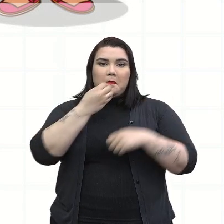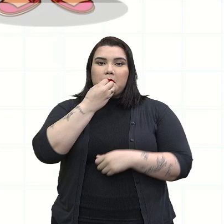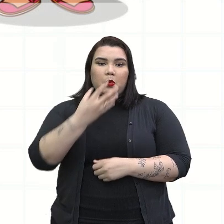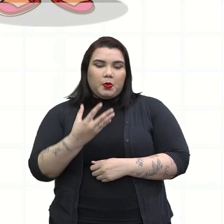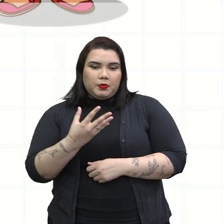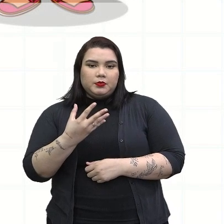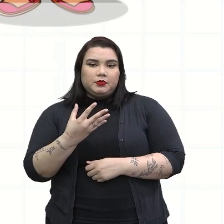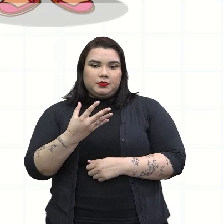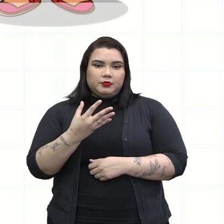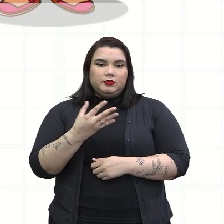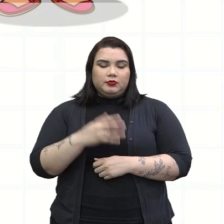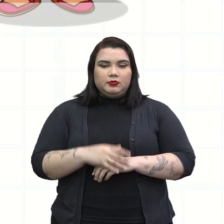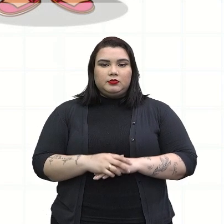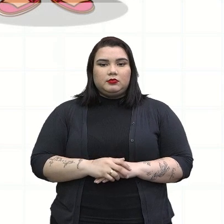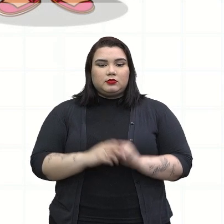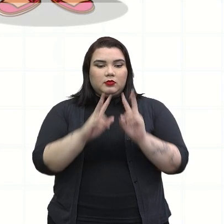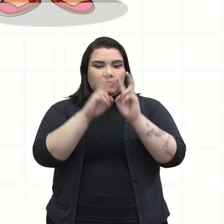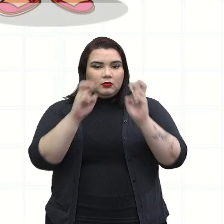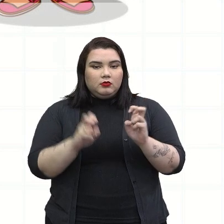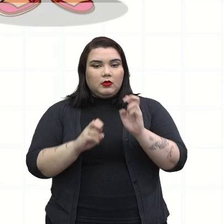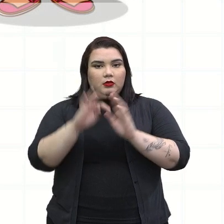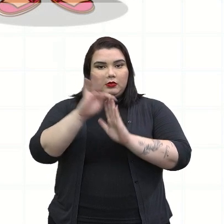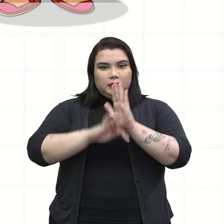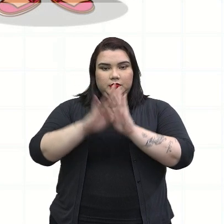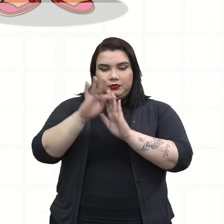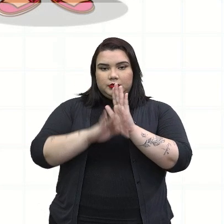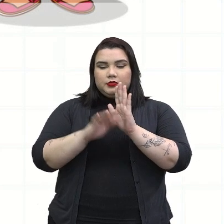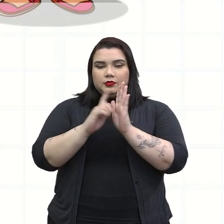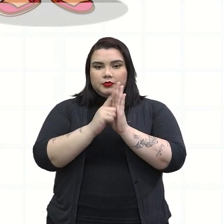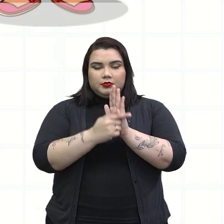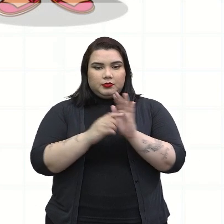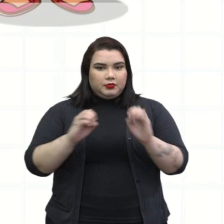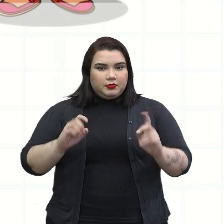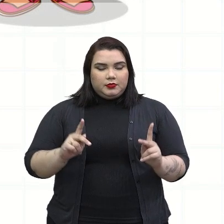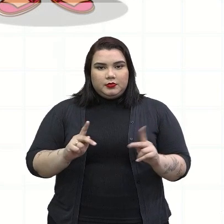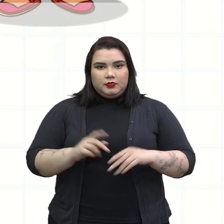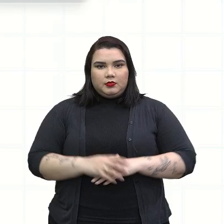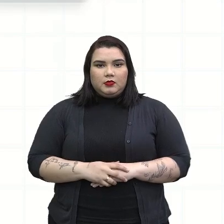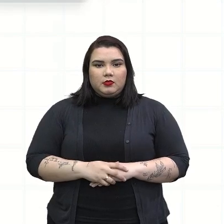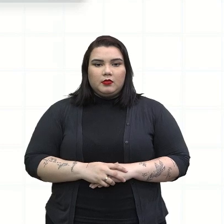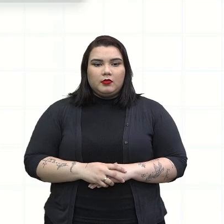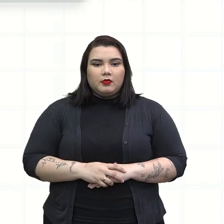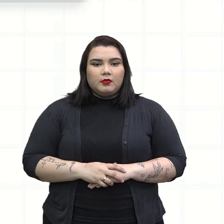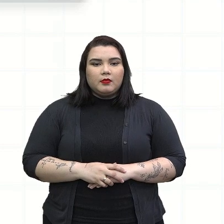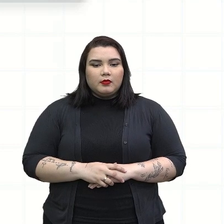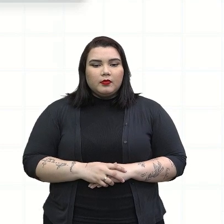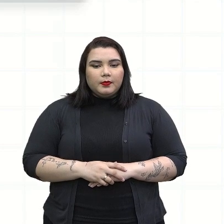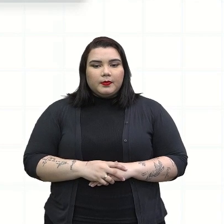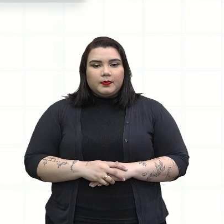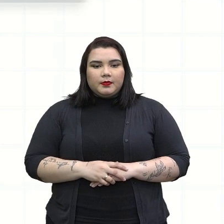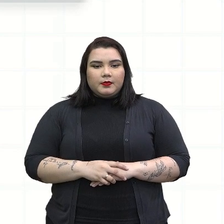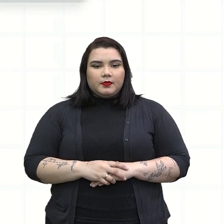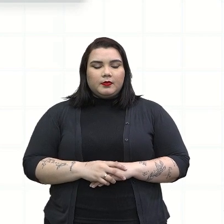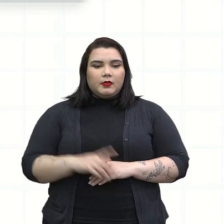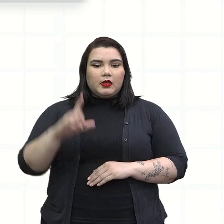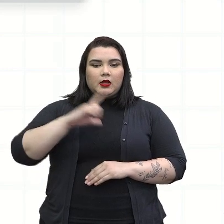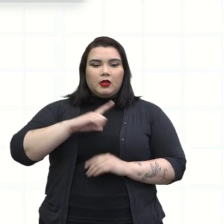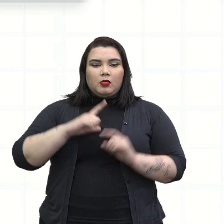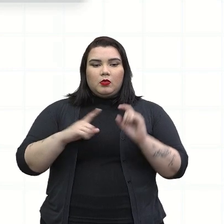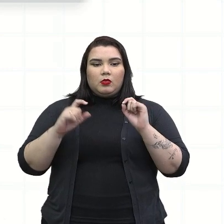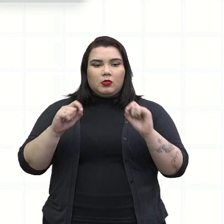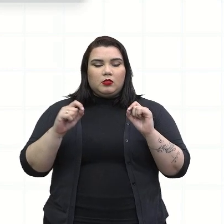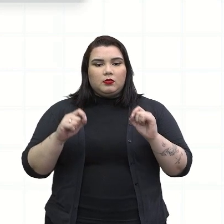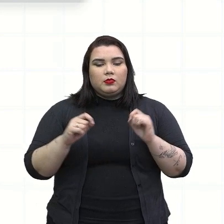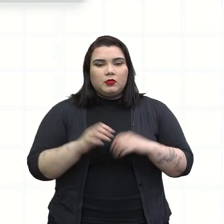diferença a respeito aí dos gêneros textuais, ok? Então, nós temos aqui